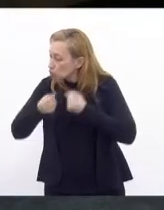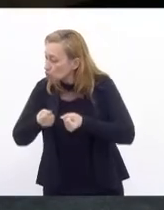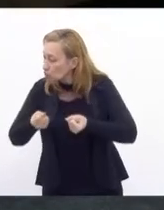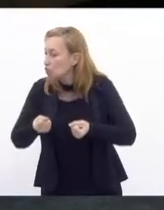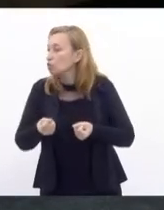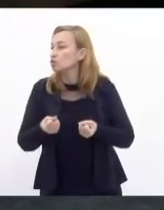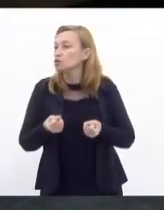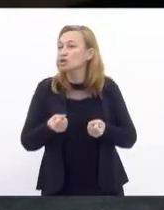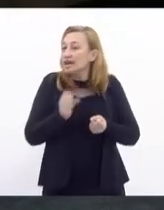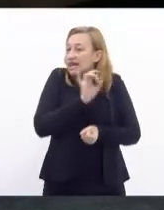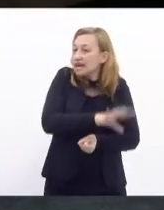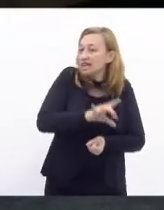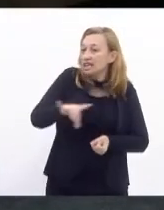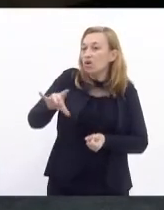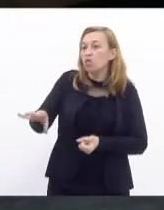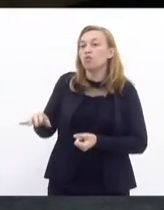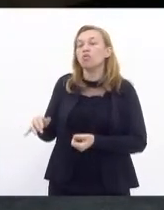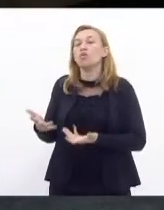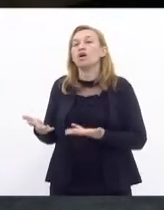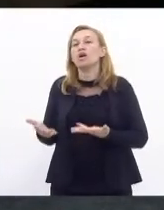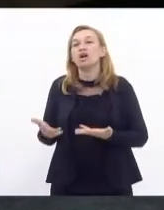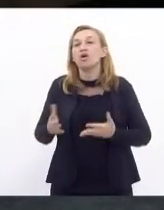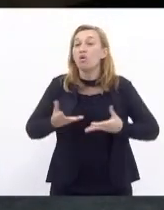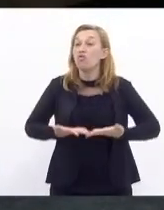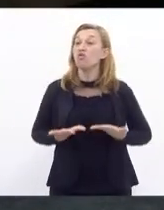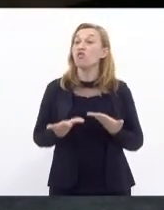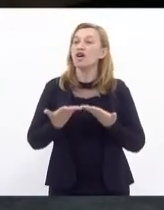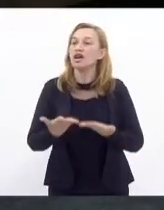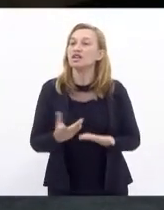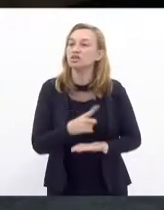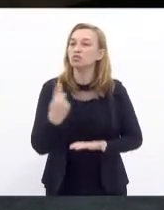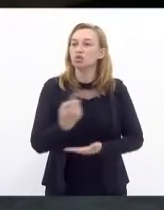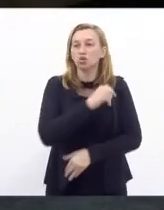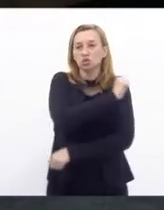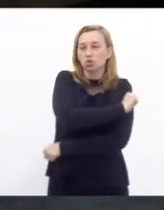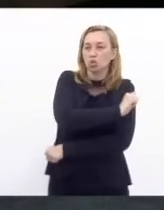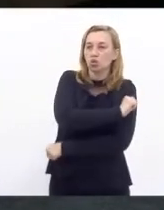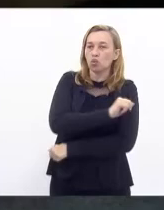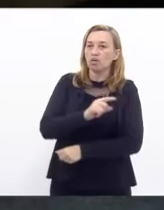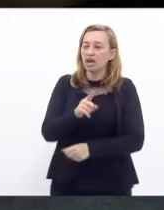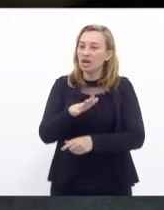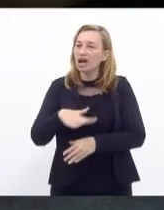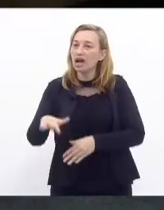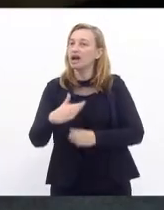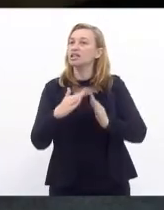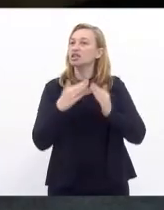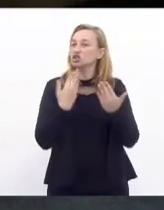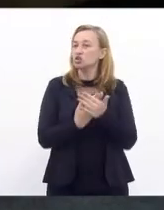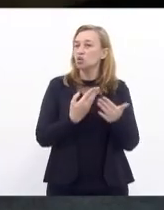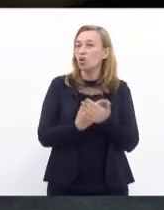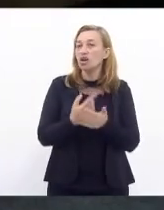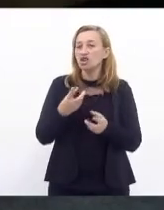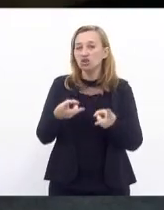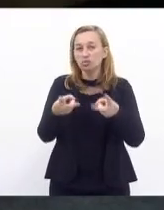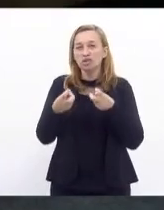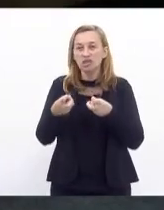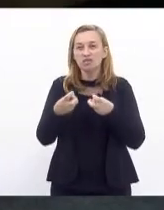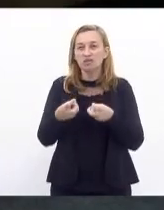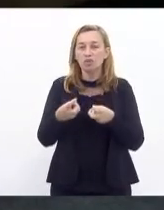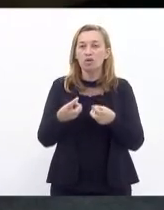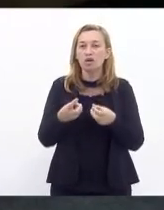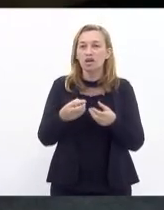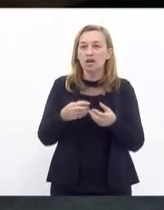doação que cada um deles oferece para os nossos alunos, para aquela unidade escolar, a gente identificou essa